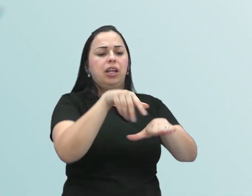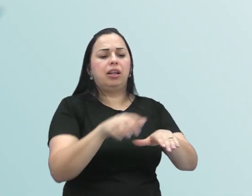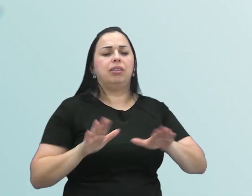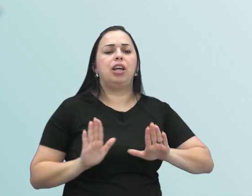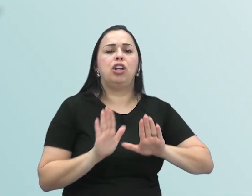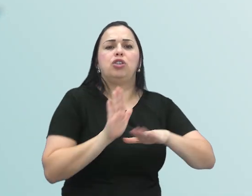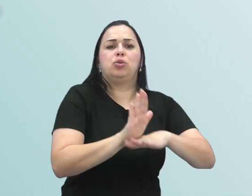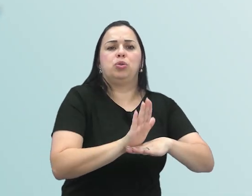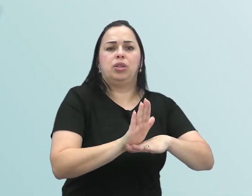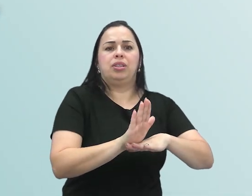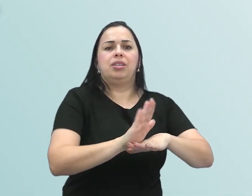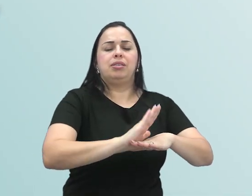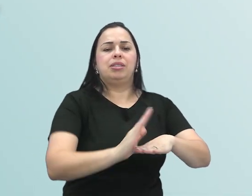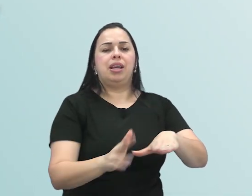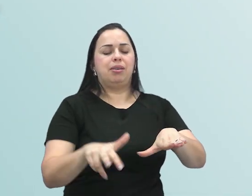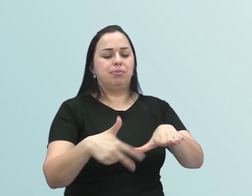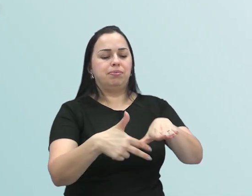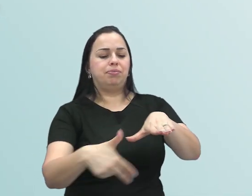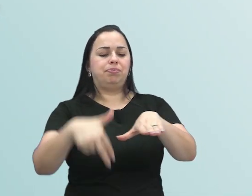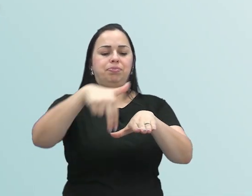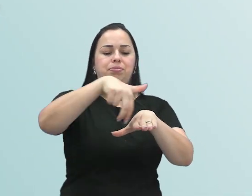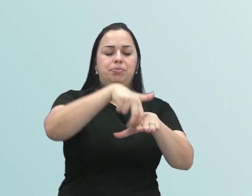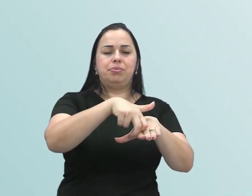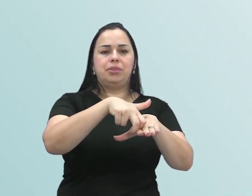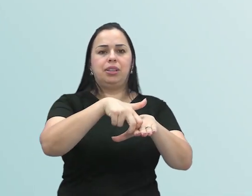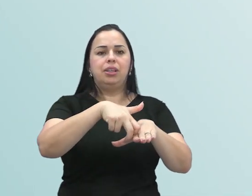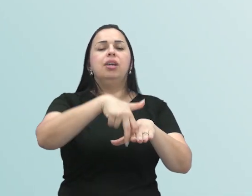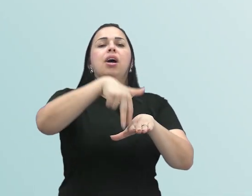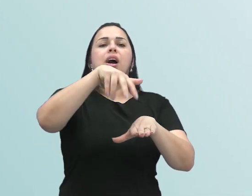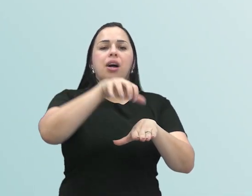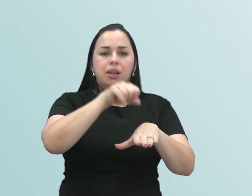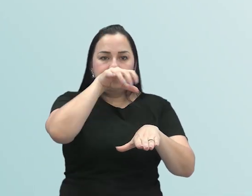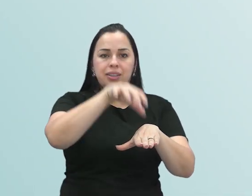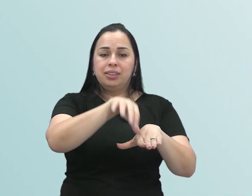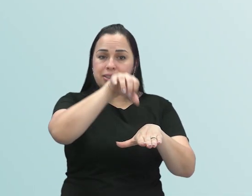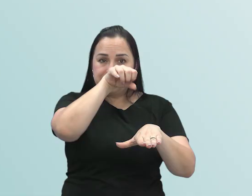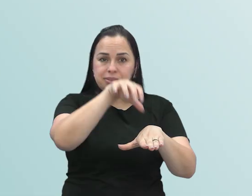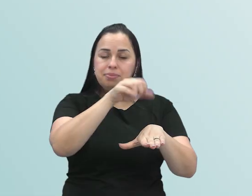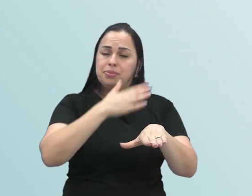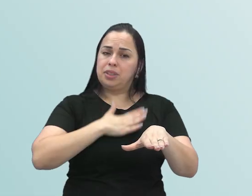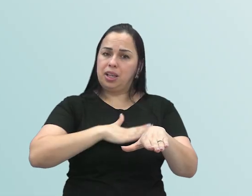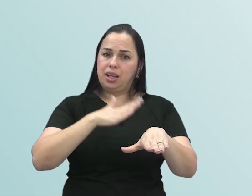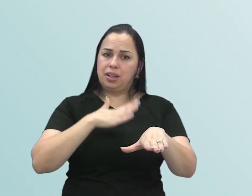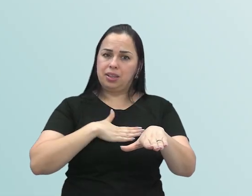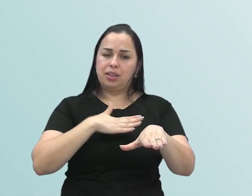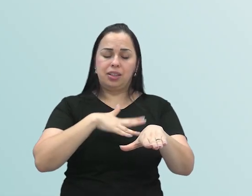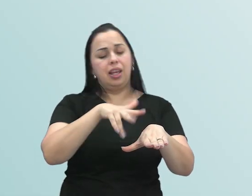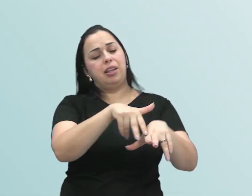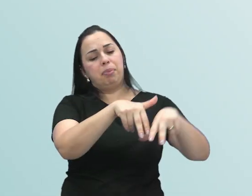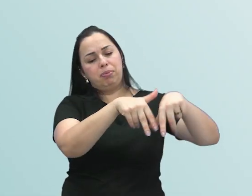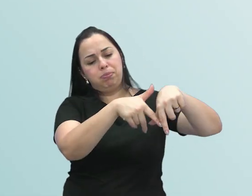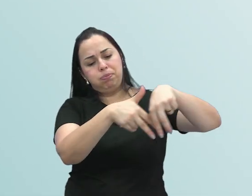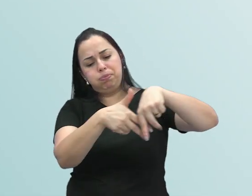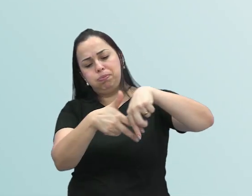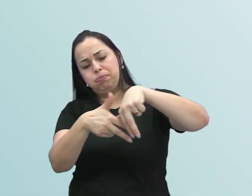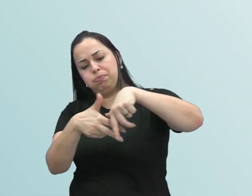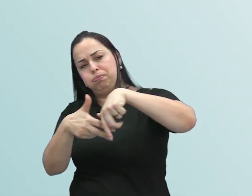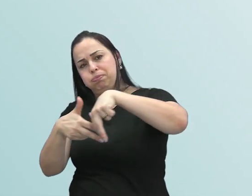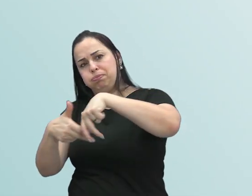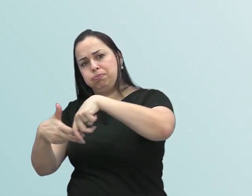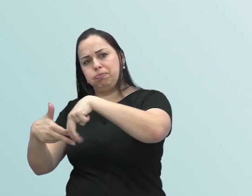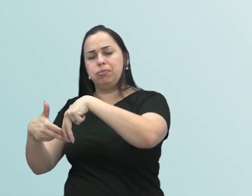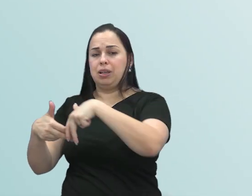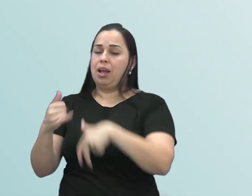possa receber esse material e, com isso, tirar a sua cabeça fora da água e se acalmar para a gente poder ter a ajuda dela